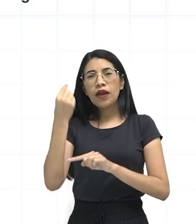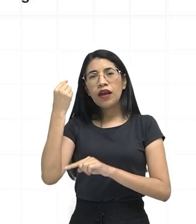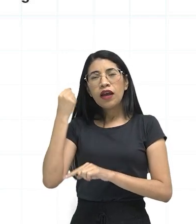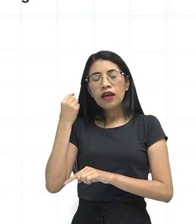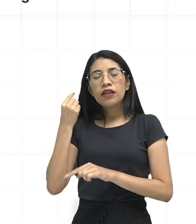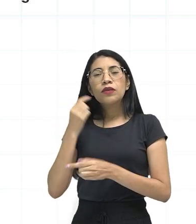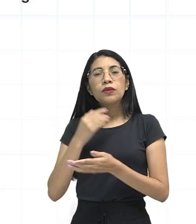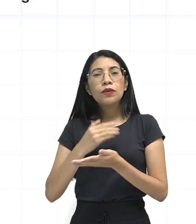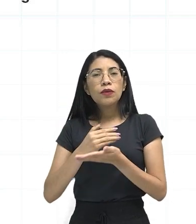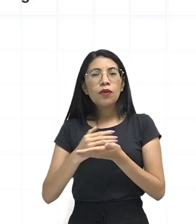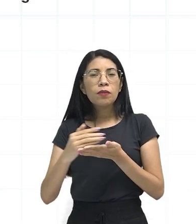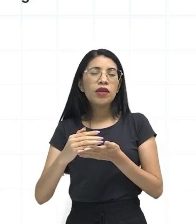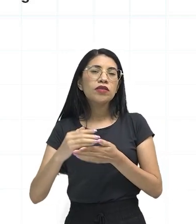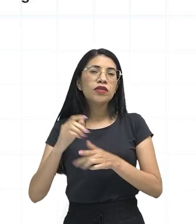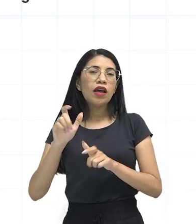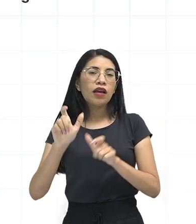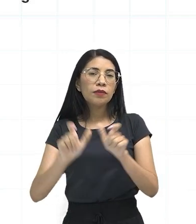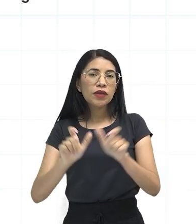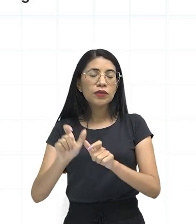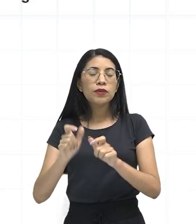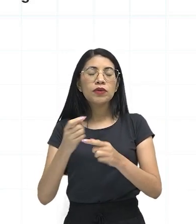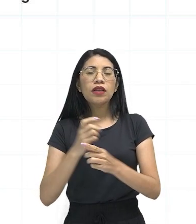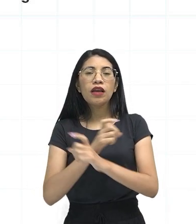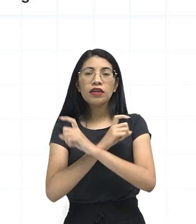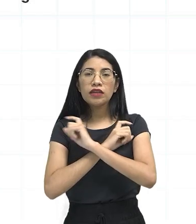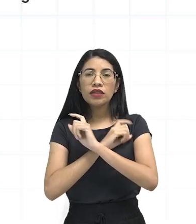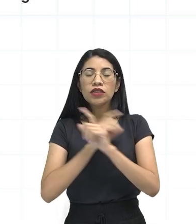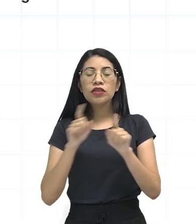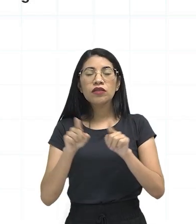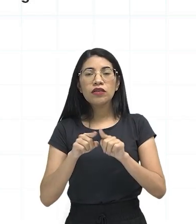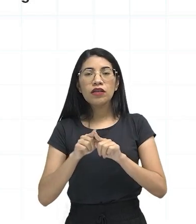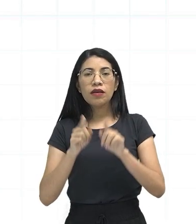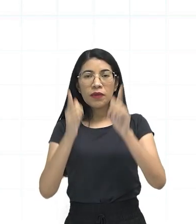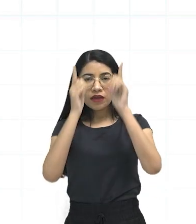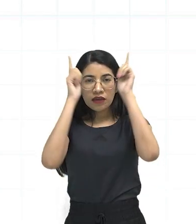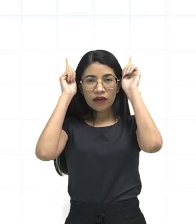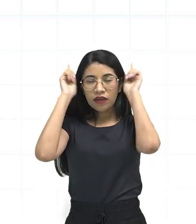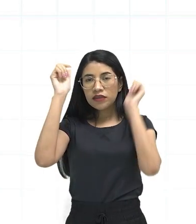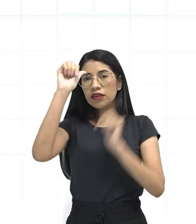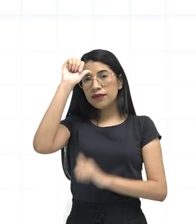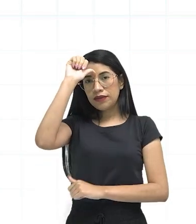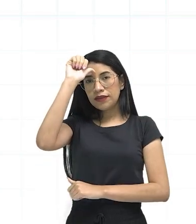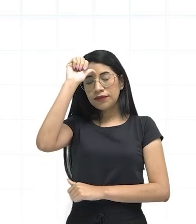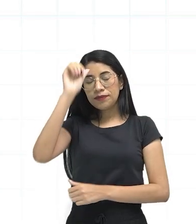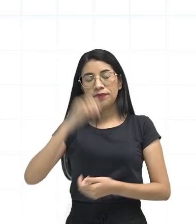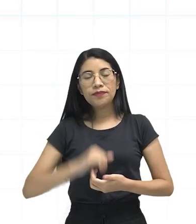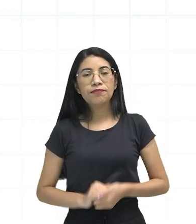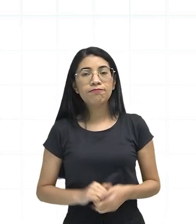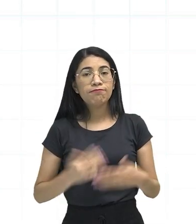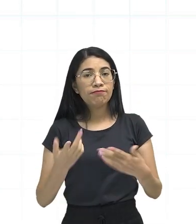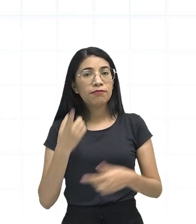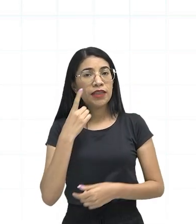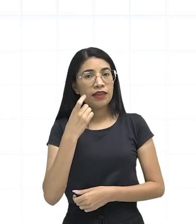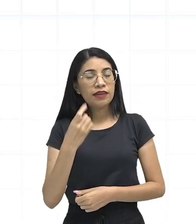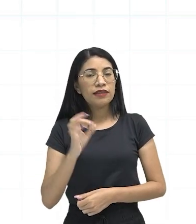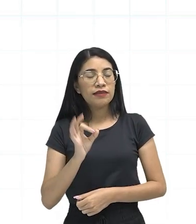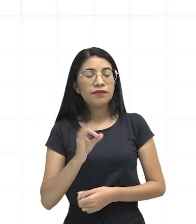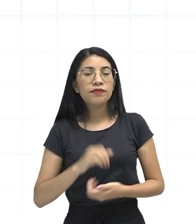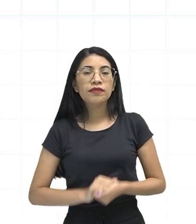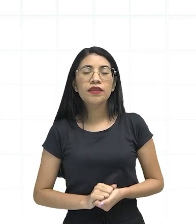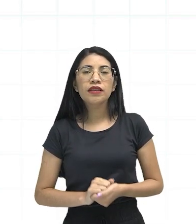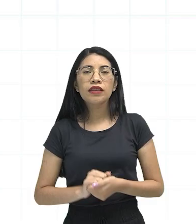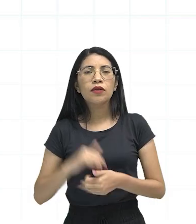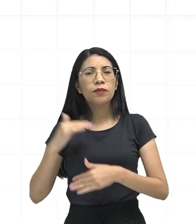ao início das civilizações do Egito, da Grécia e da Índia. Interessante, né? Passado um pouco